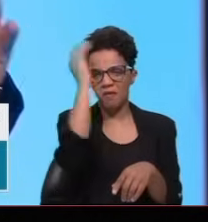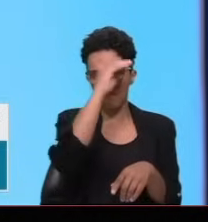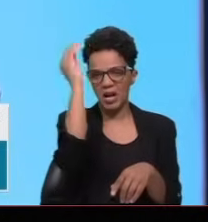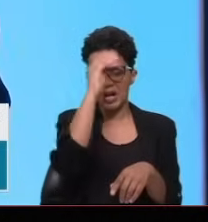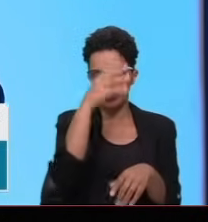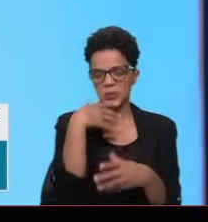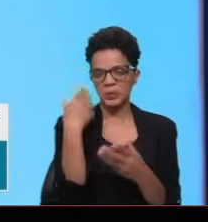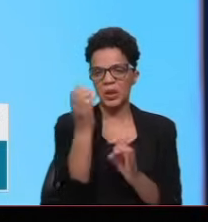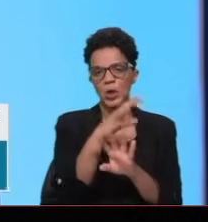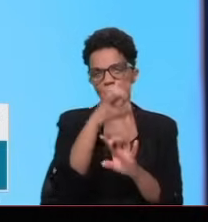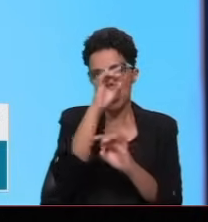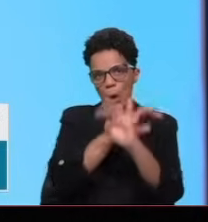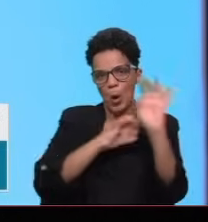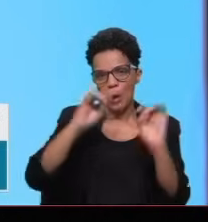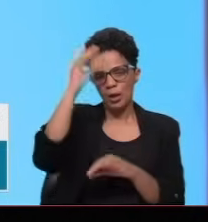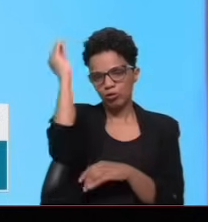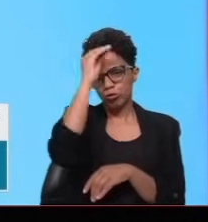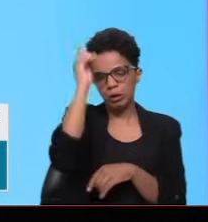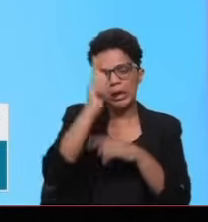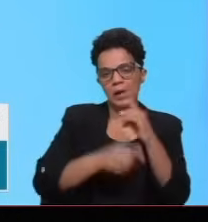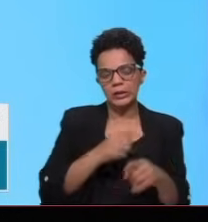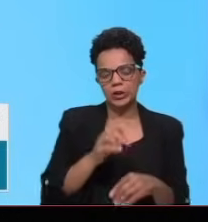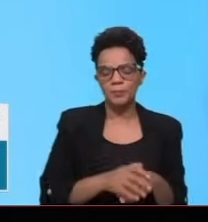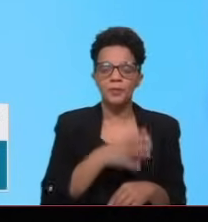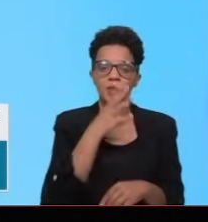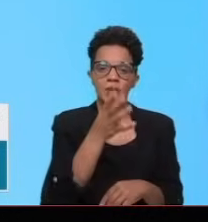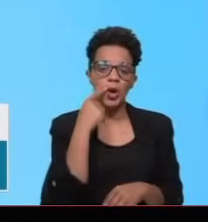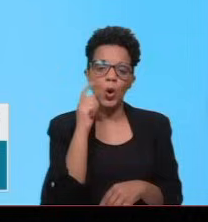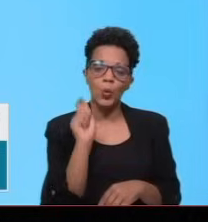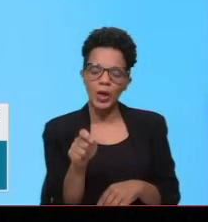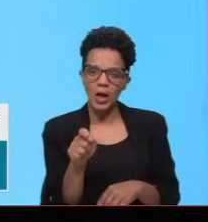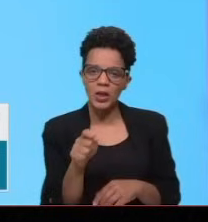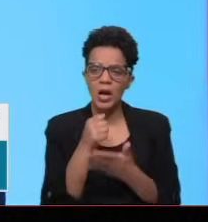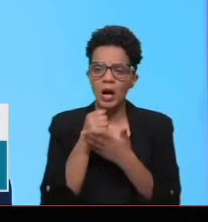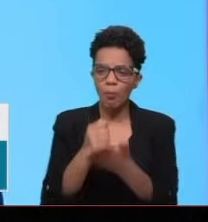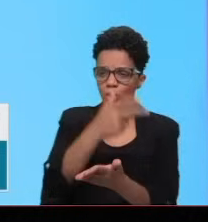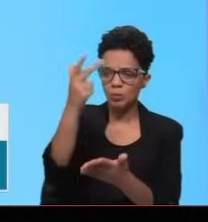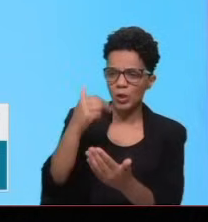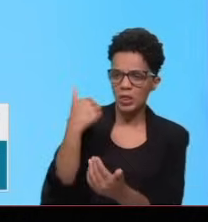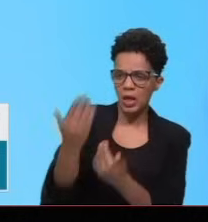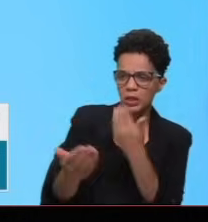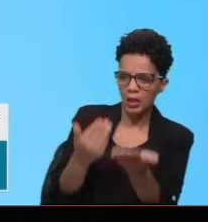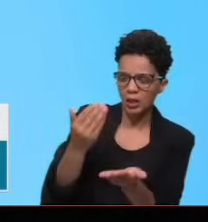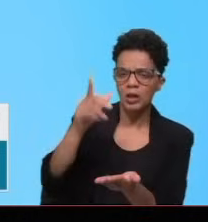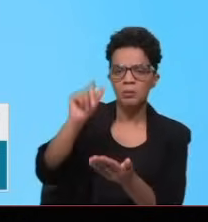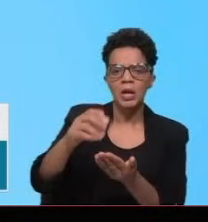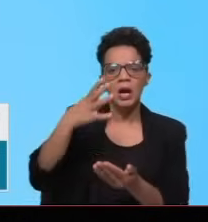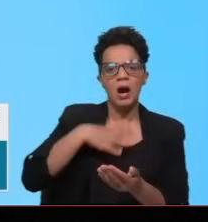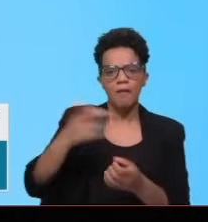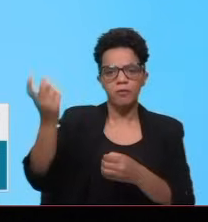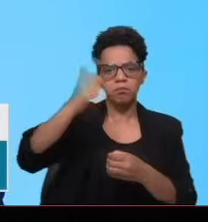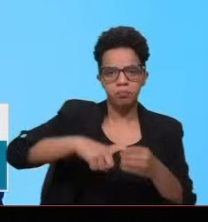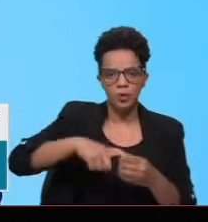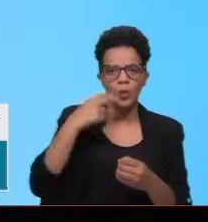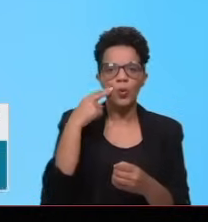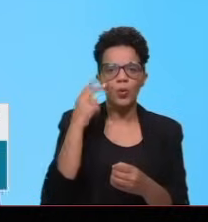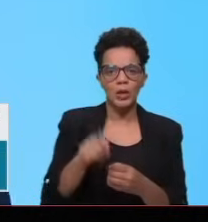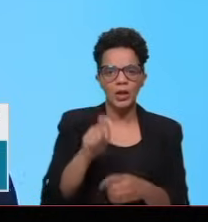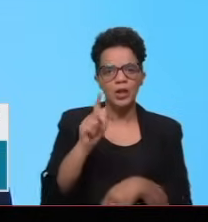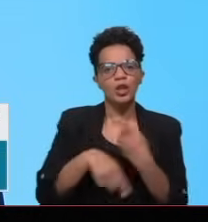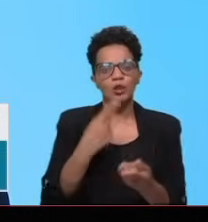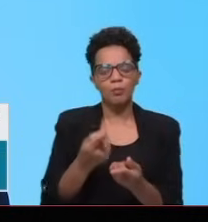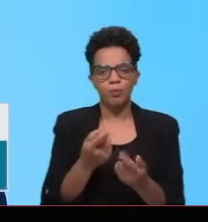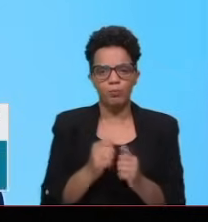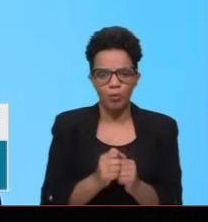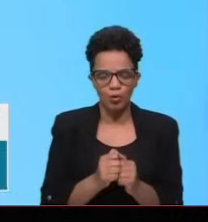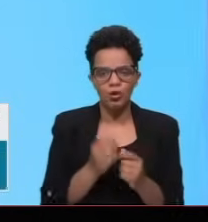eurocinema dizer à Ucrânia que dá todo o apoio à Ucrânia que até quer o alargamento à Ucrânia sem depois discutir